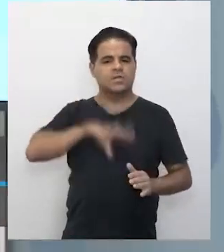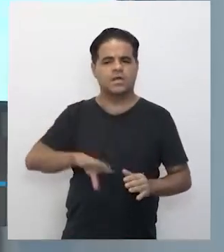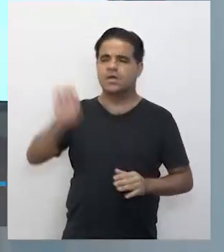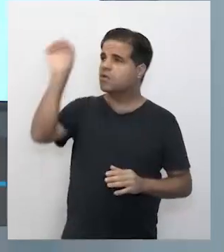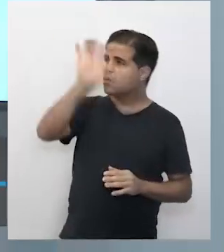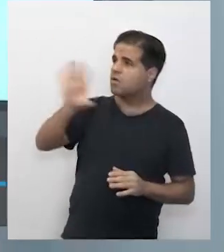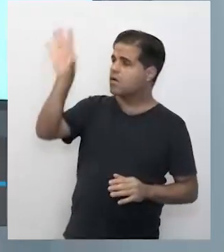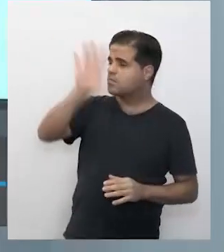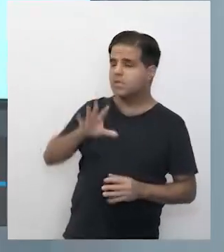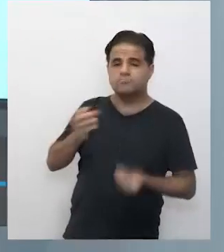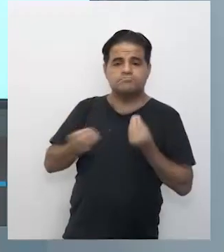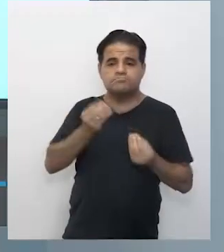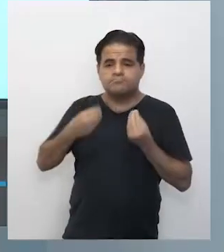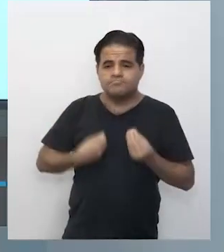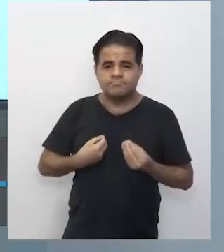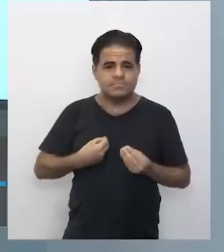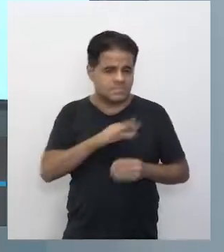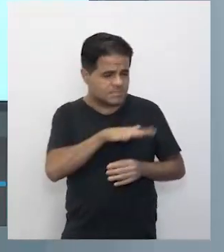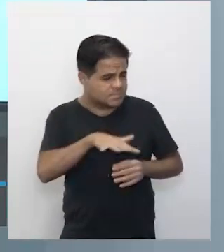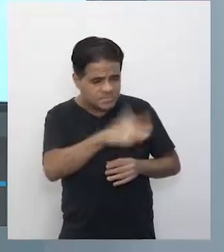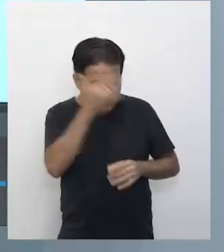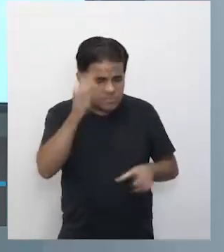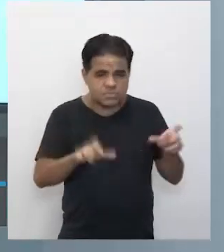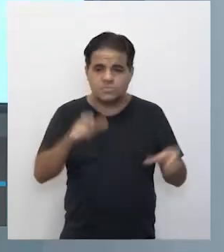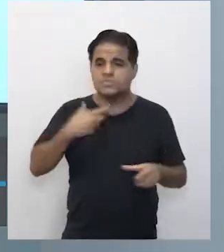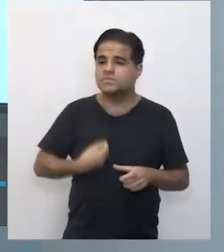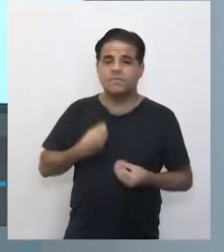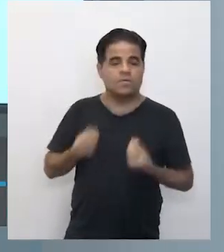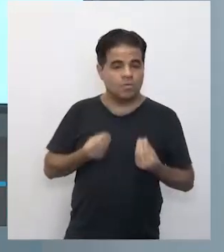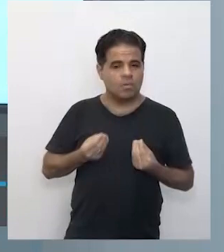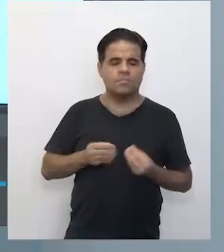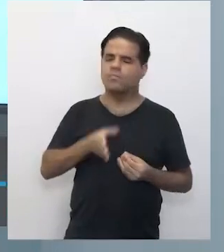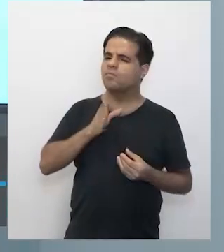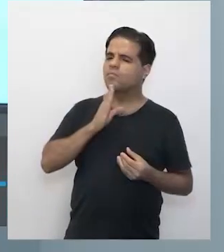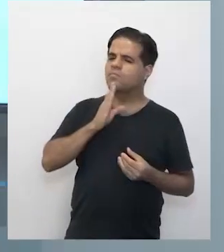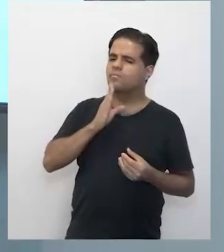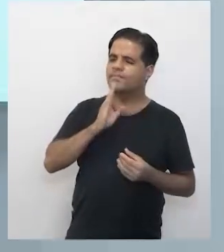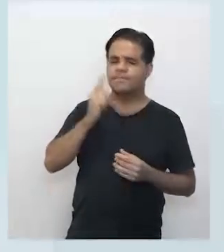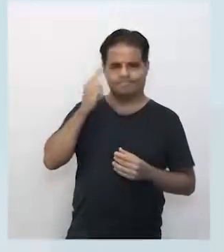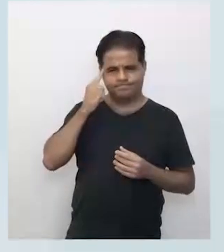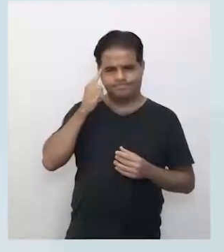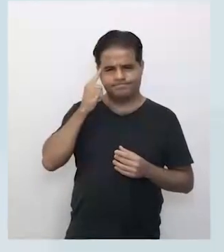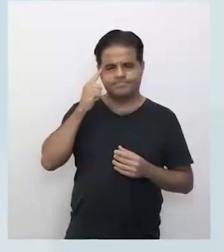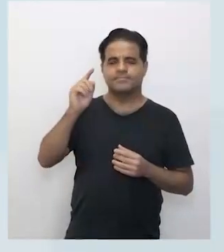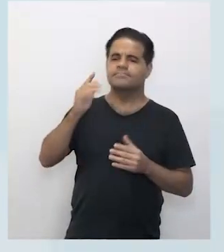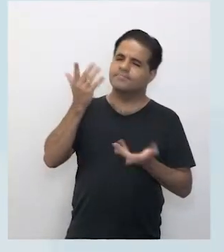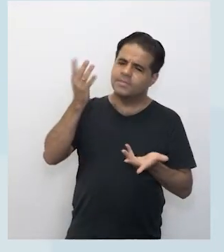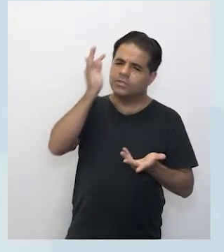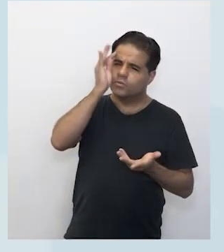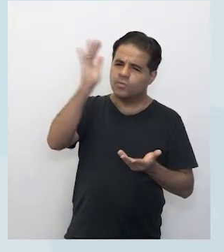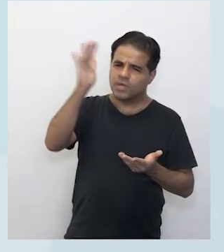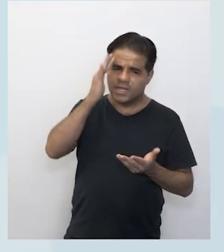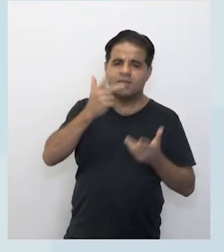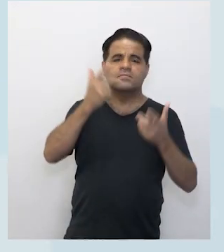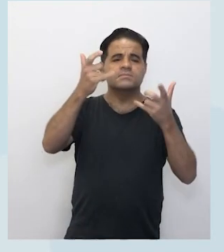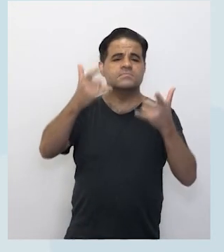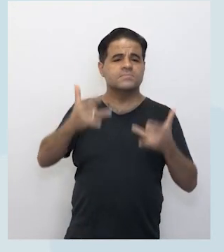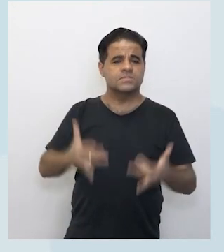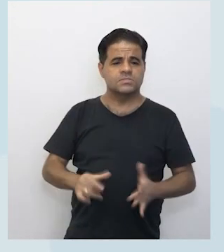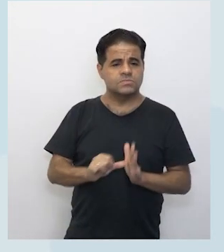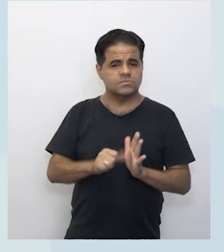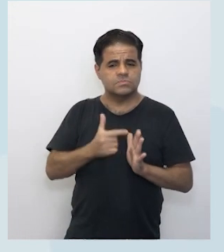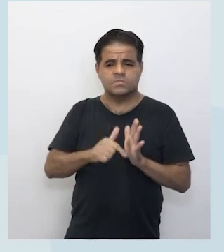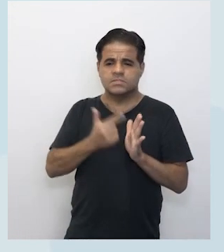europeus? Como viviam esses povos? Então vamos conhecer a teoria mais tradicional. A teoria mais tradicional diz que os